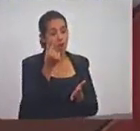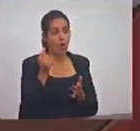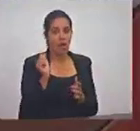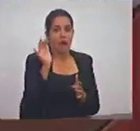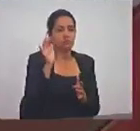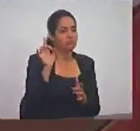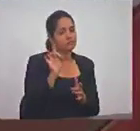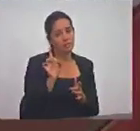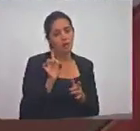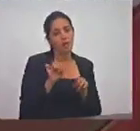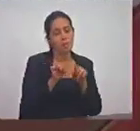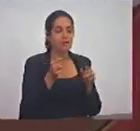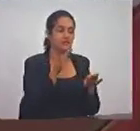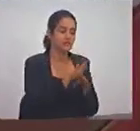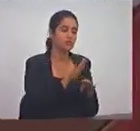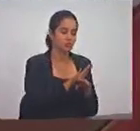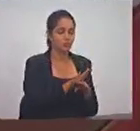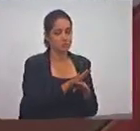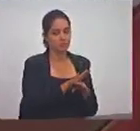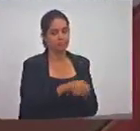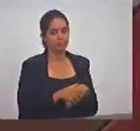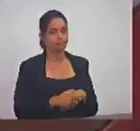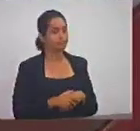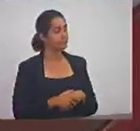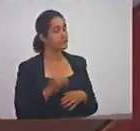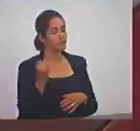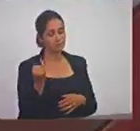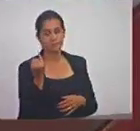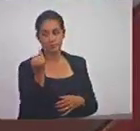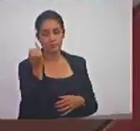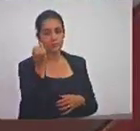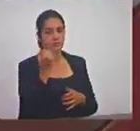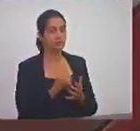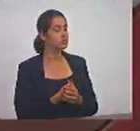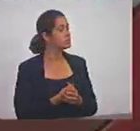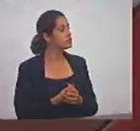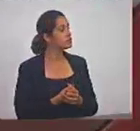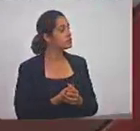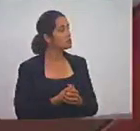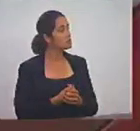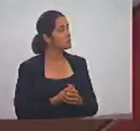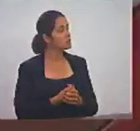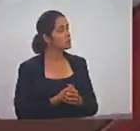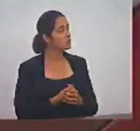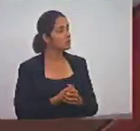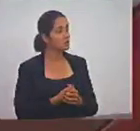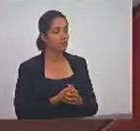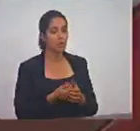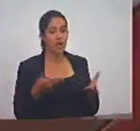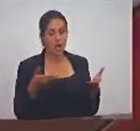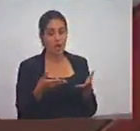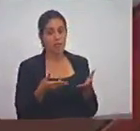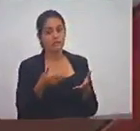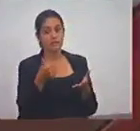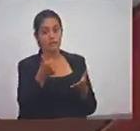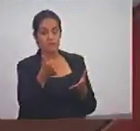mas ajuda, tanto é que já falo, uma ajuda de custo, né? E recentemente aí passou para R$ 16,00, que, como Vossa Excelência mesmo disse, para